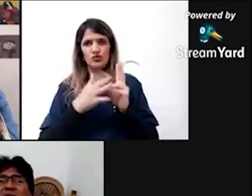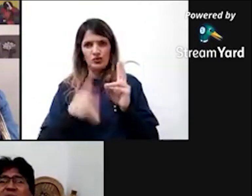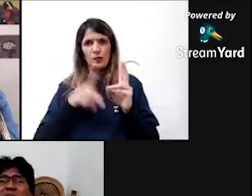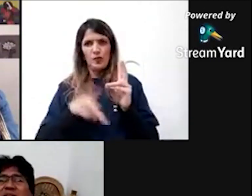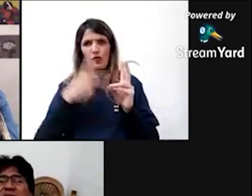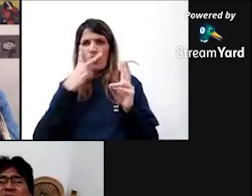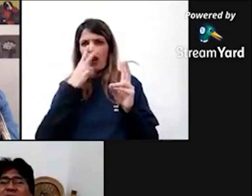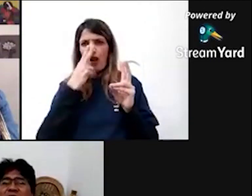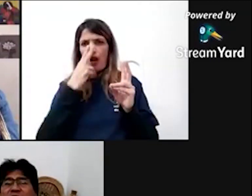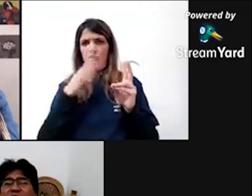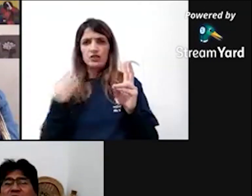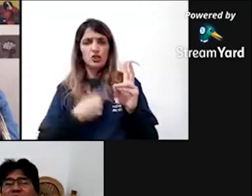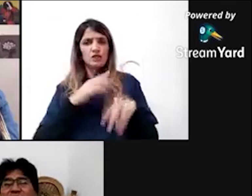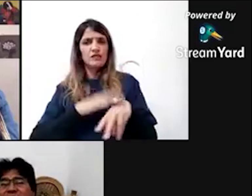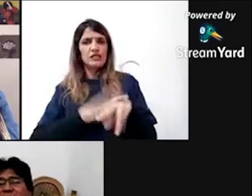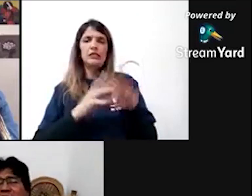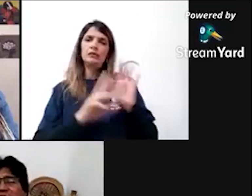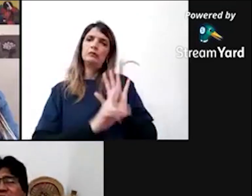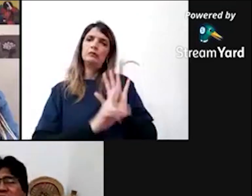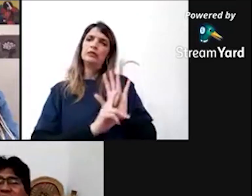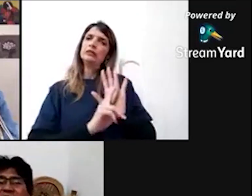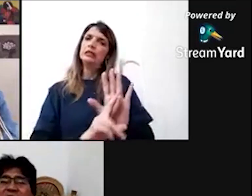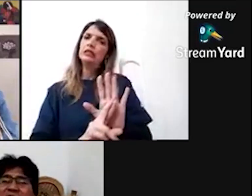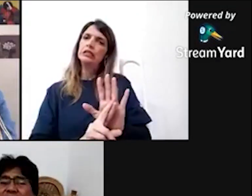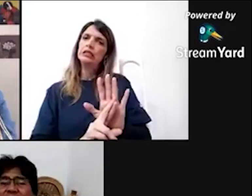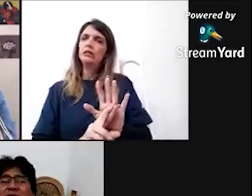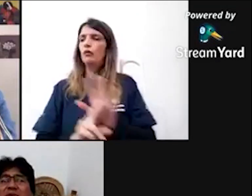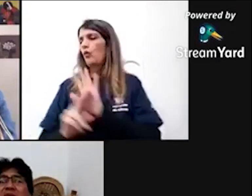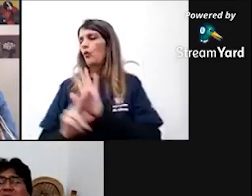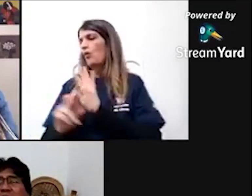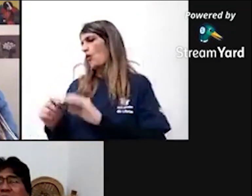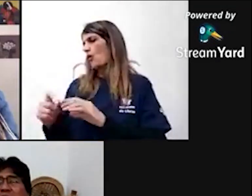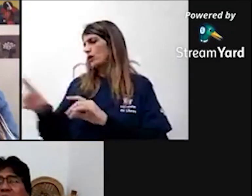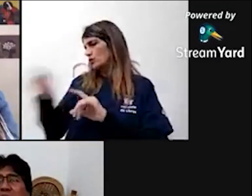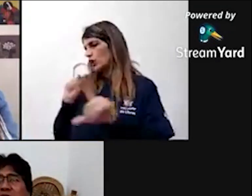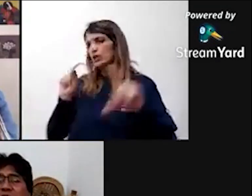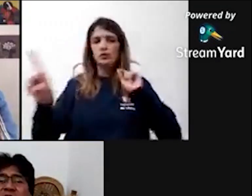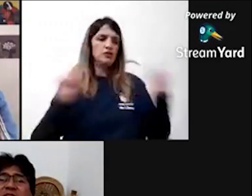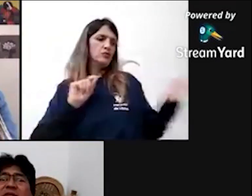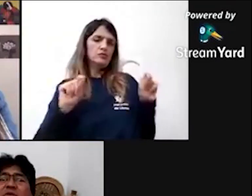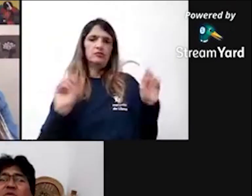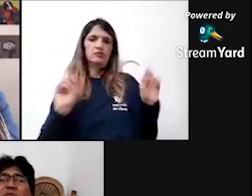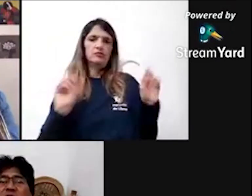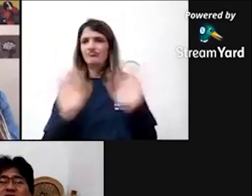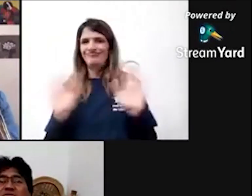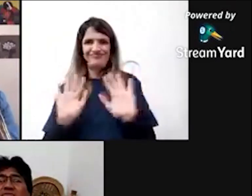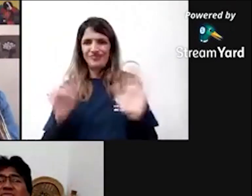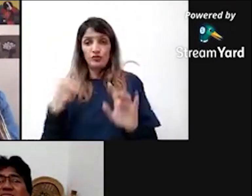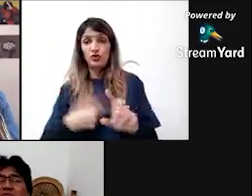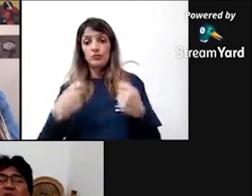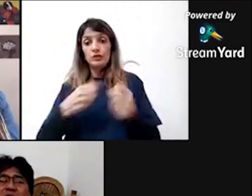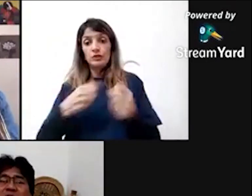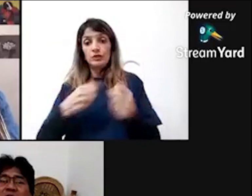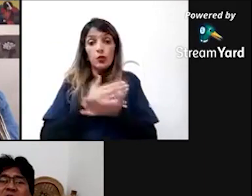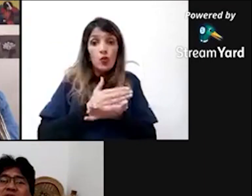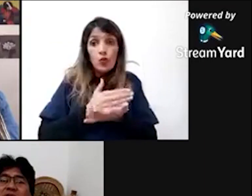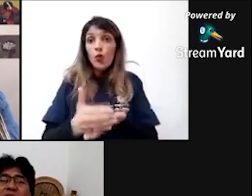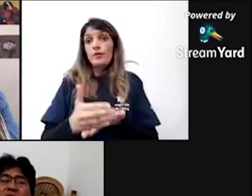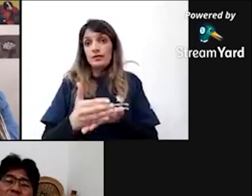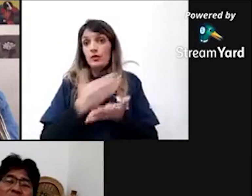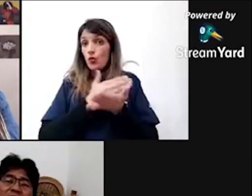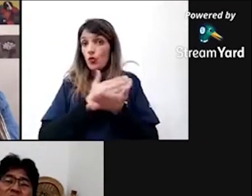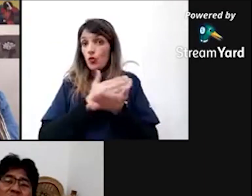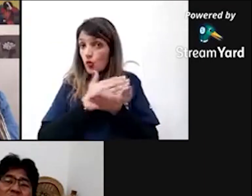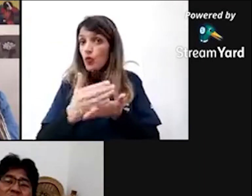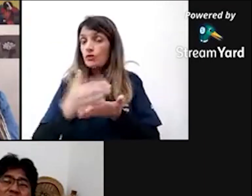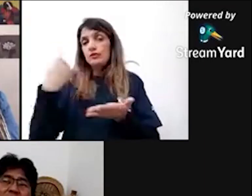fazendo, representando, que devia ser ele, que devia ser aquele, que tal. Não. A gente precisa ter um começo, um começo.